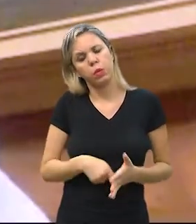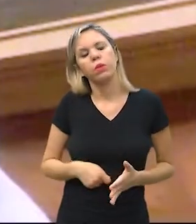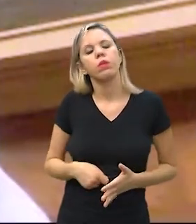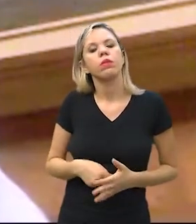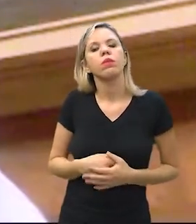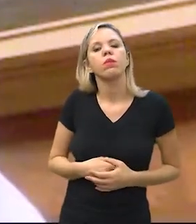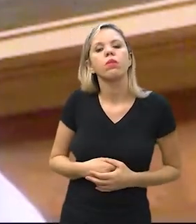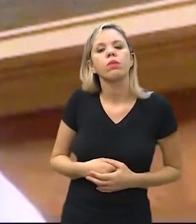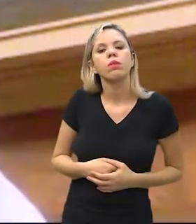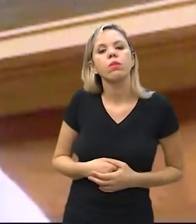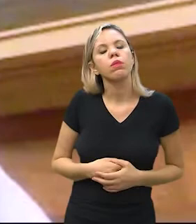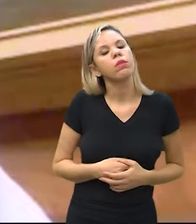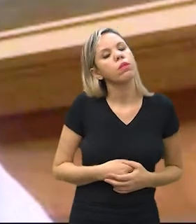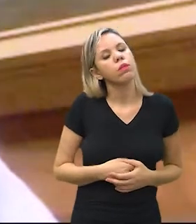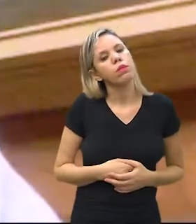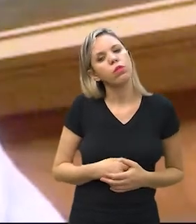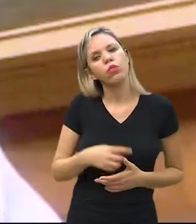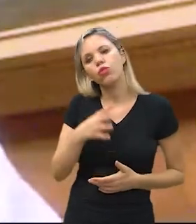dedicado para